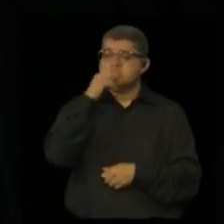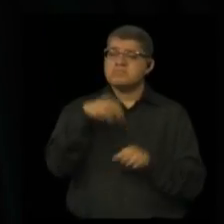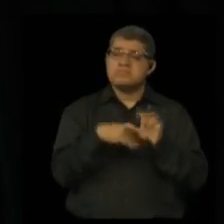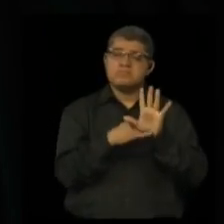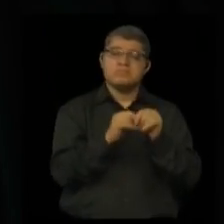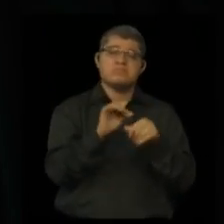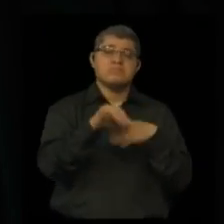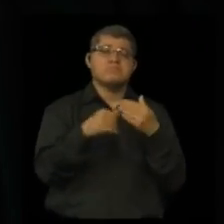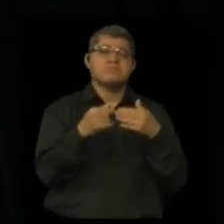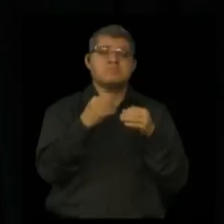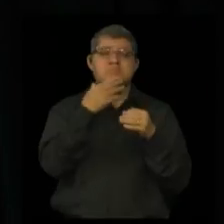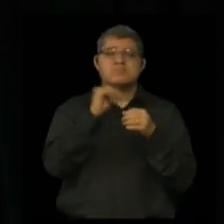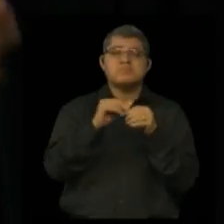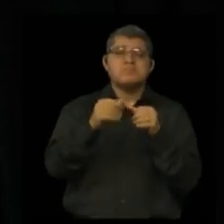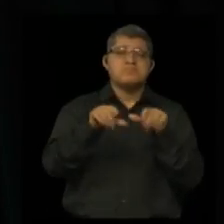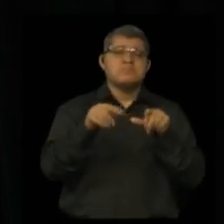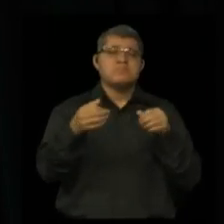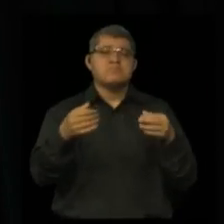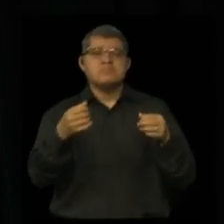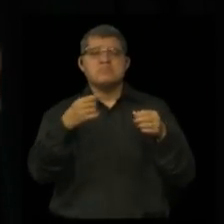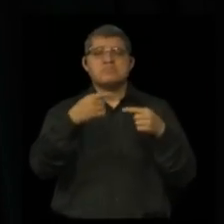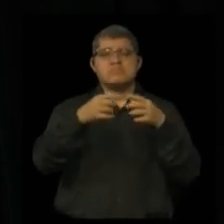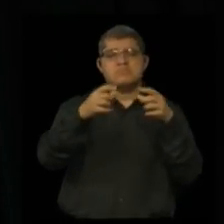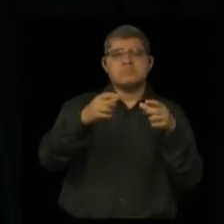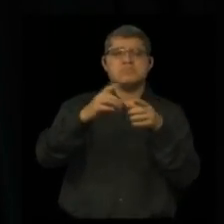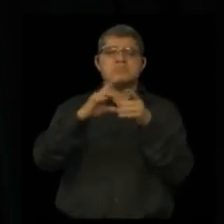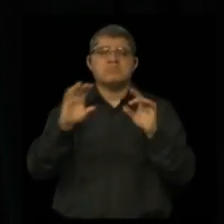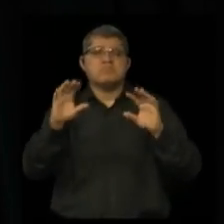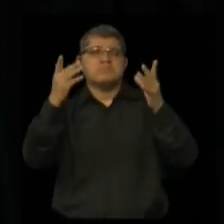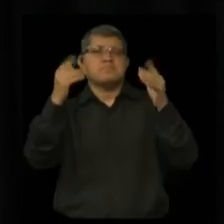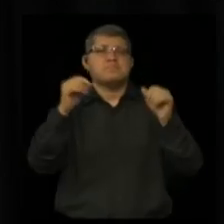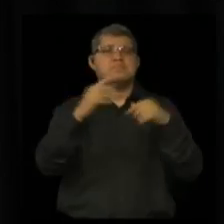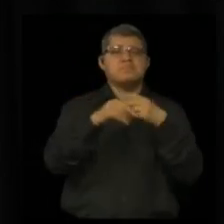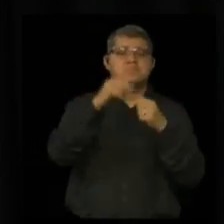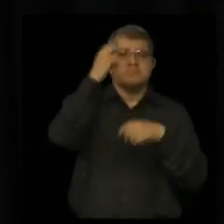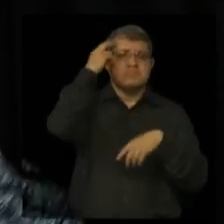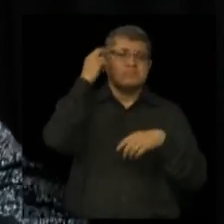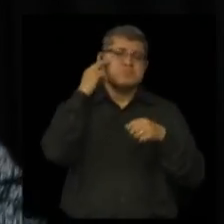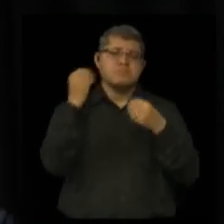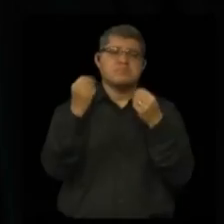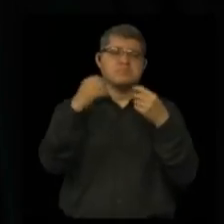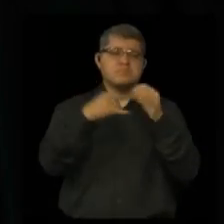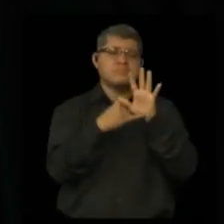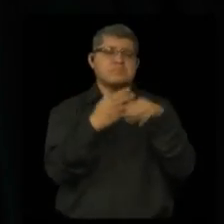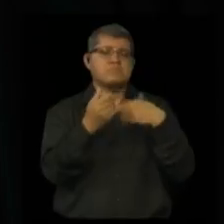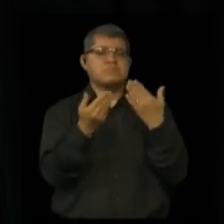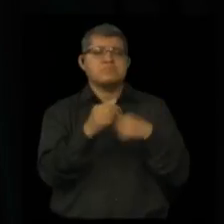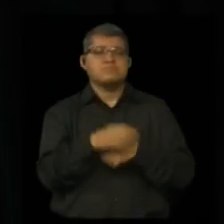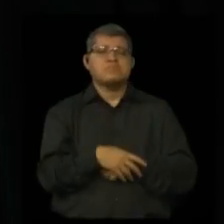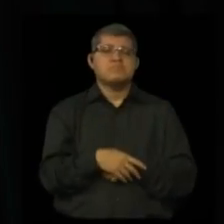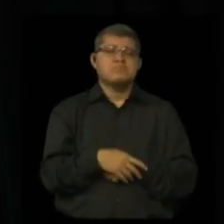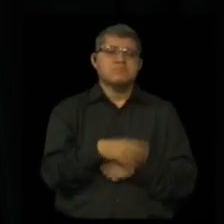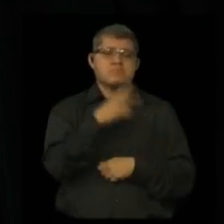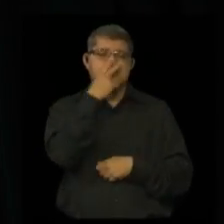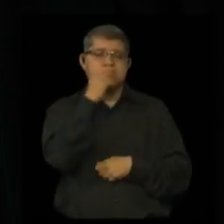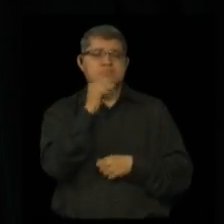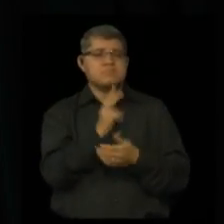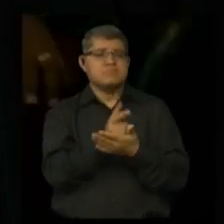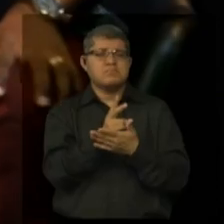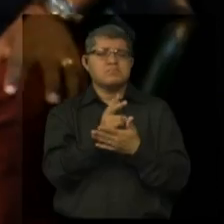Camaçari assim está se atualizando em relação aos espaços, a eventos culturais? Como que está assim, essa questão? Eu acho que